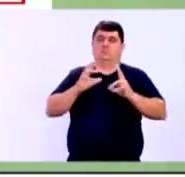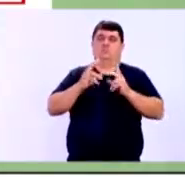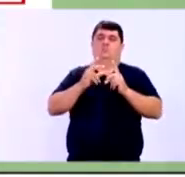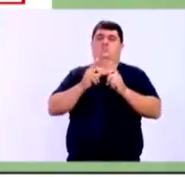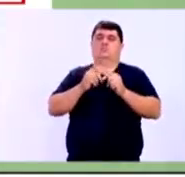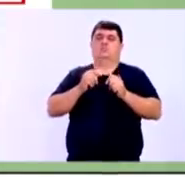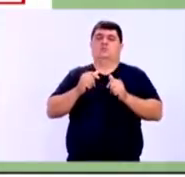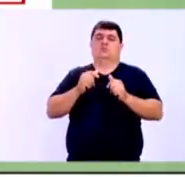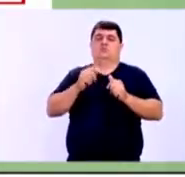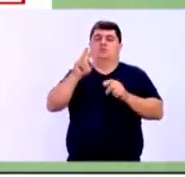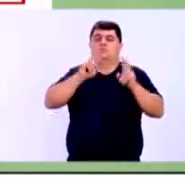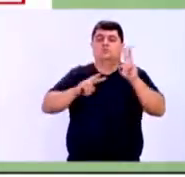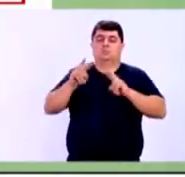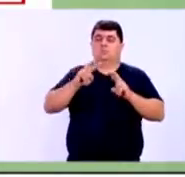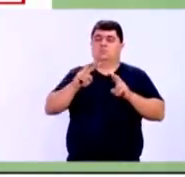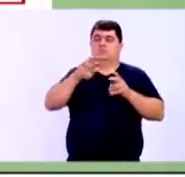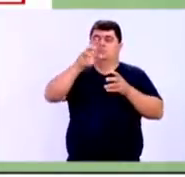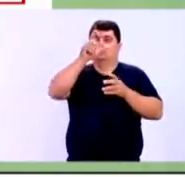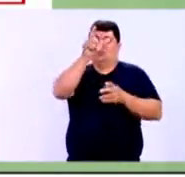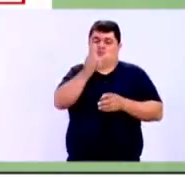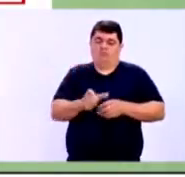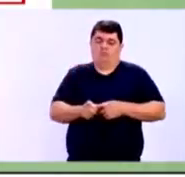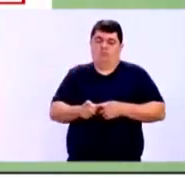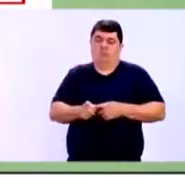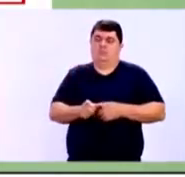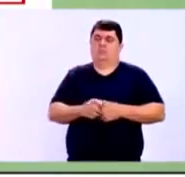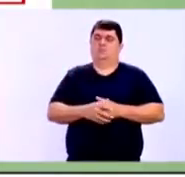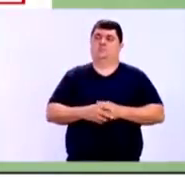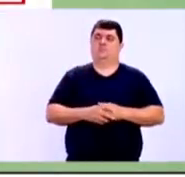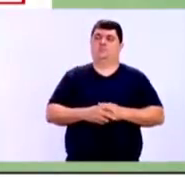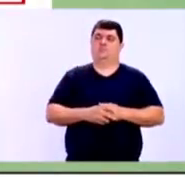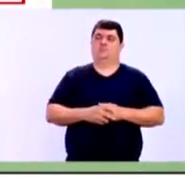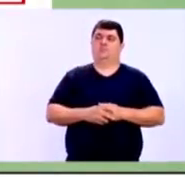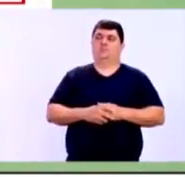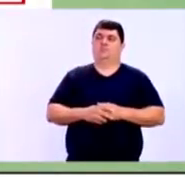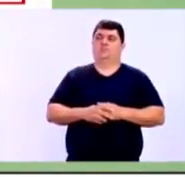valores dessa coluna aqui, ó.